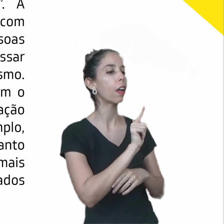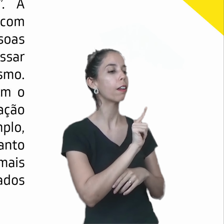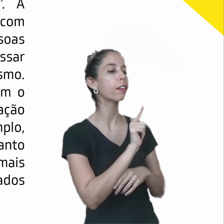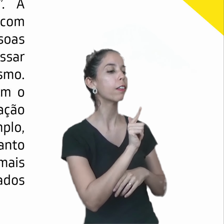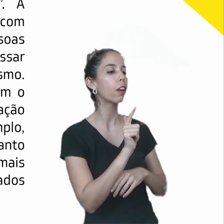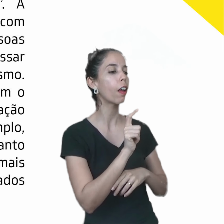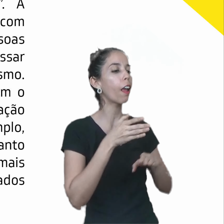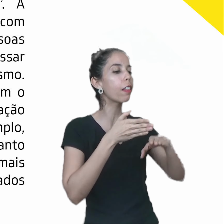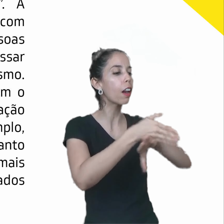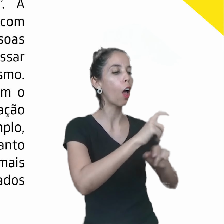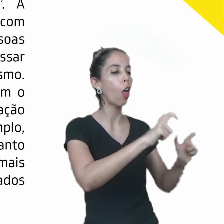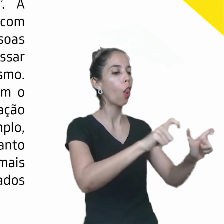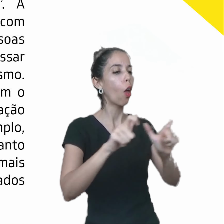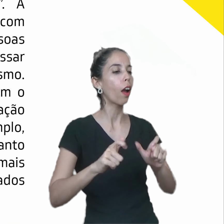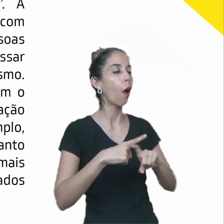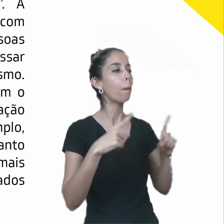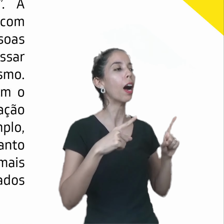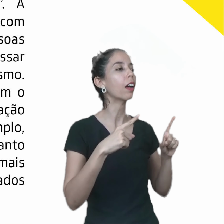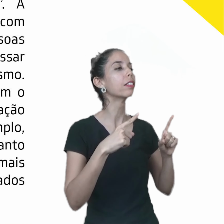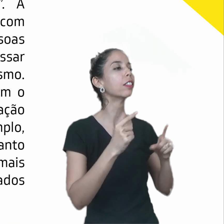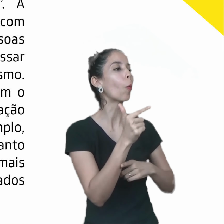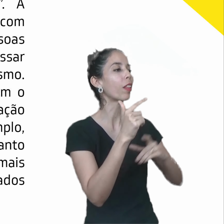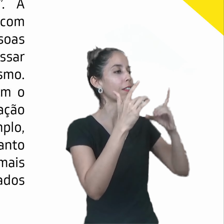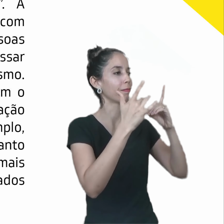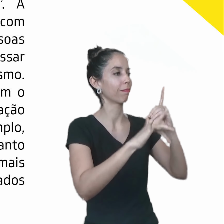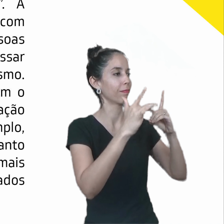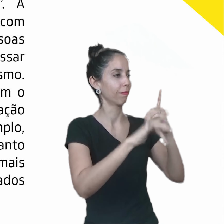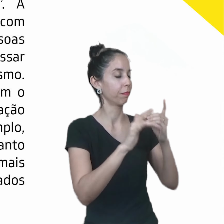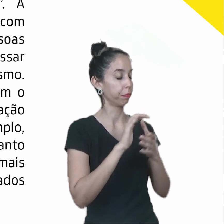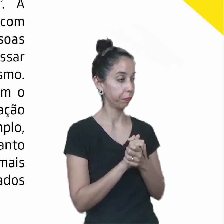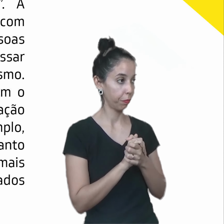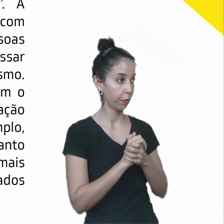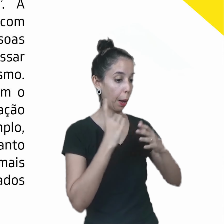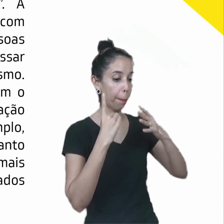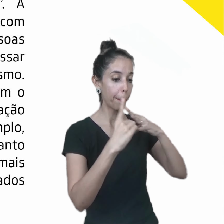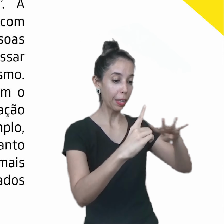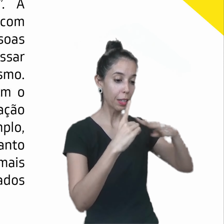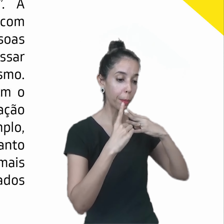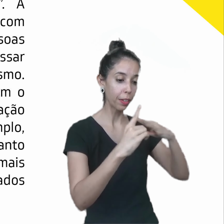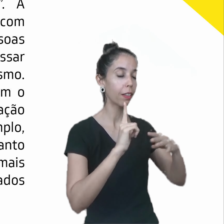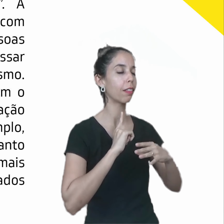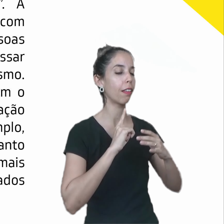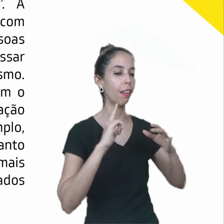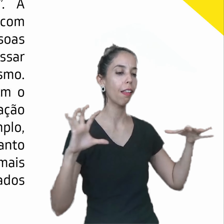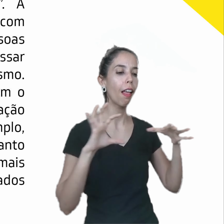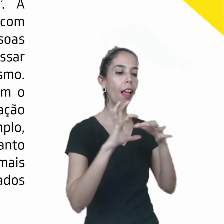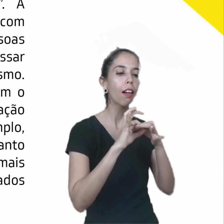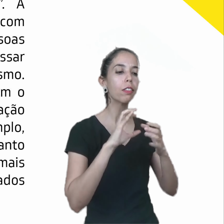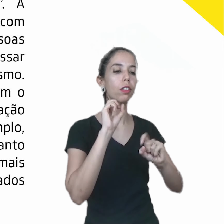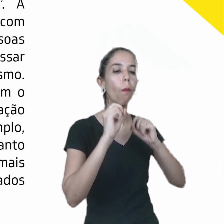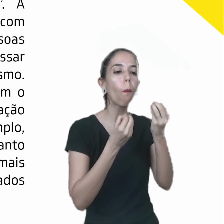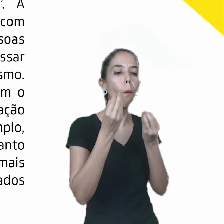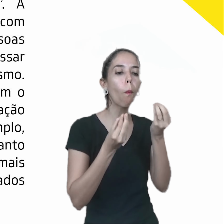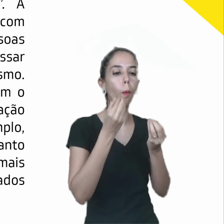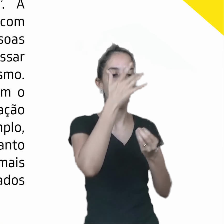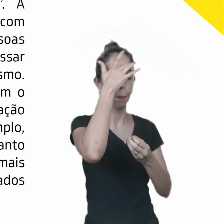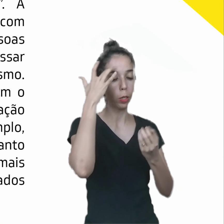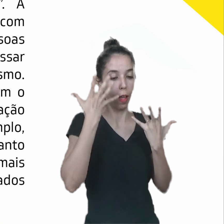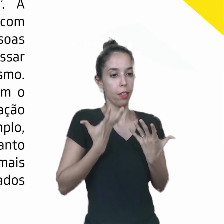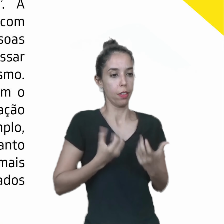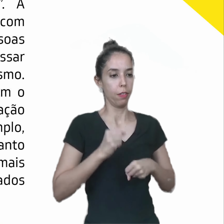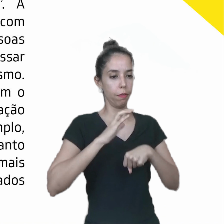E por isso conseguem passar por certos ambientes sem sofrer capacitismo A passabilidade também tem a